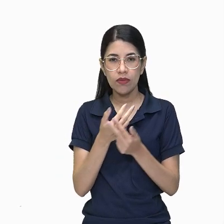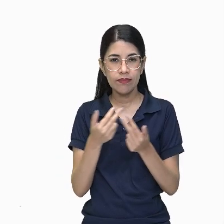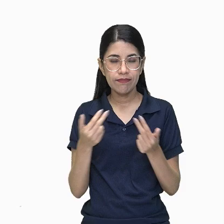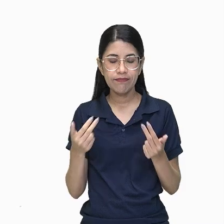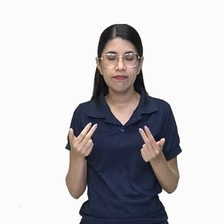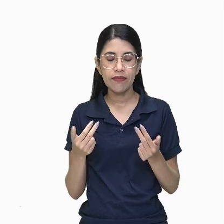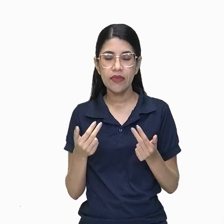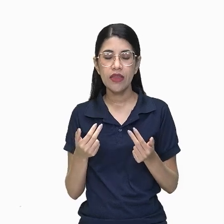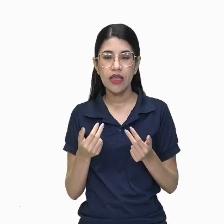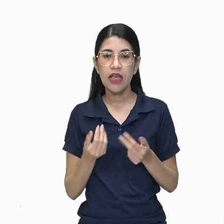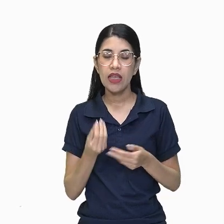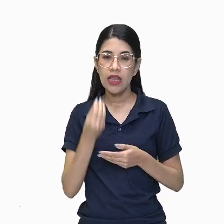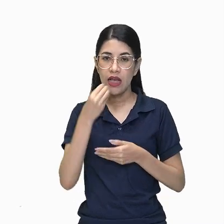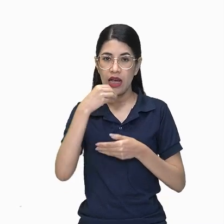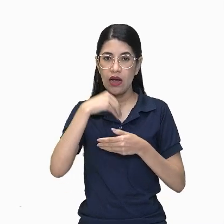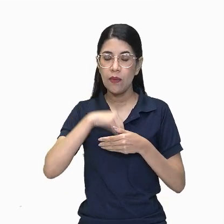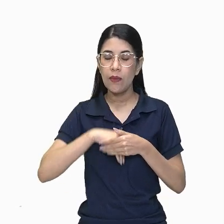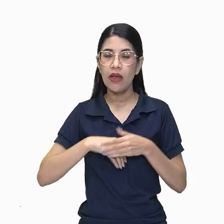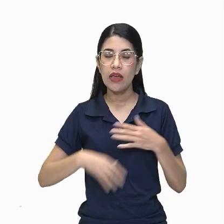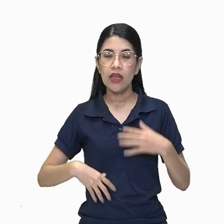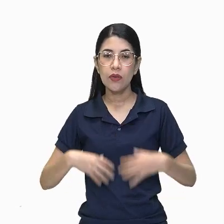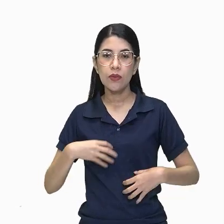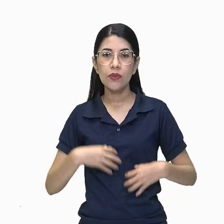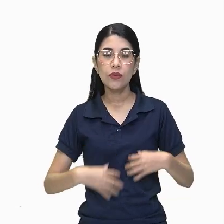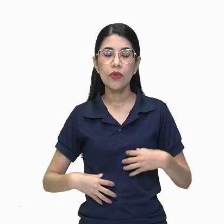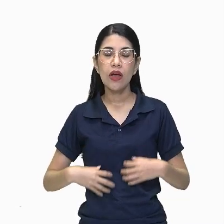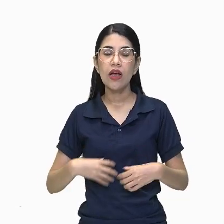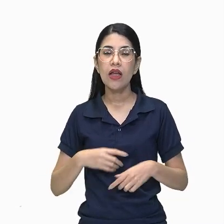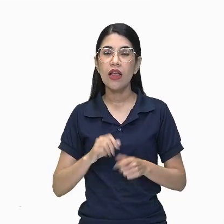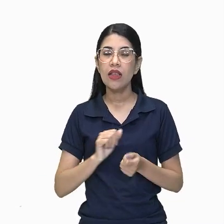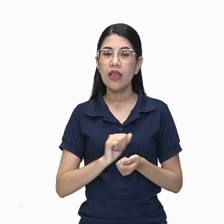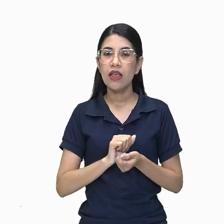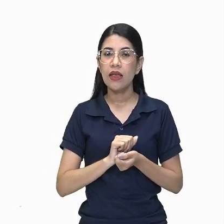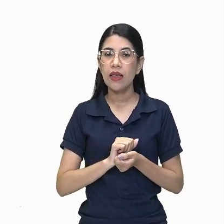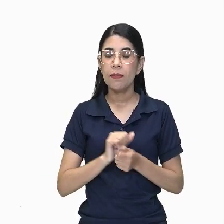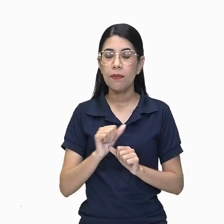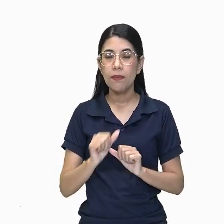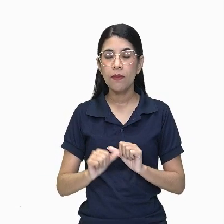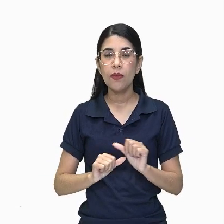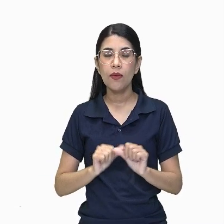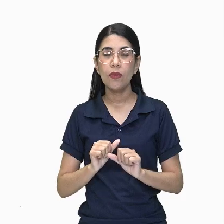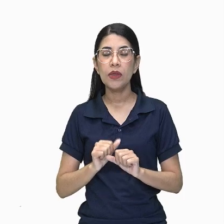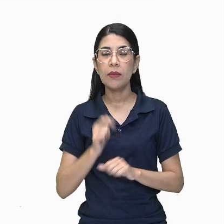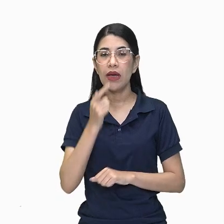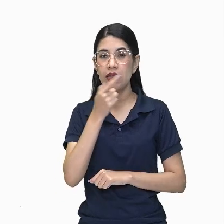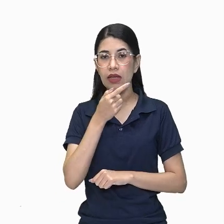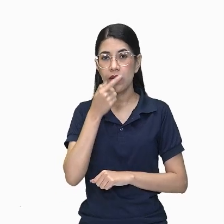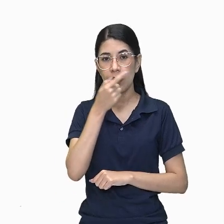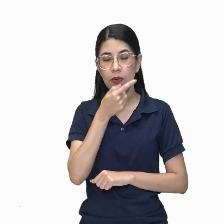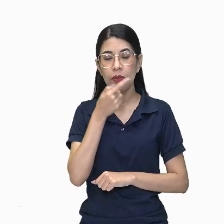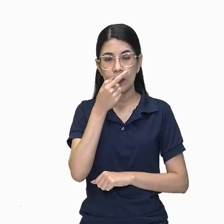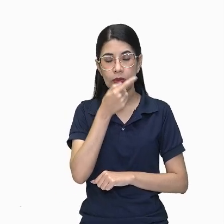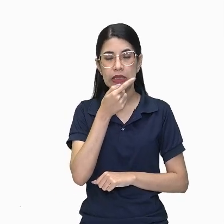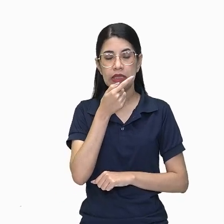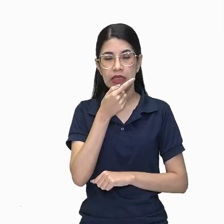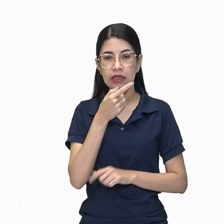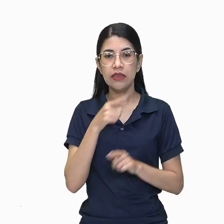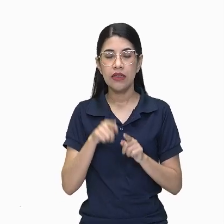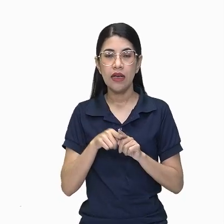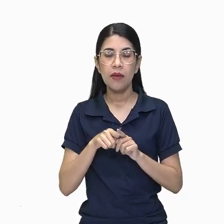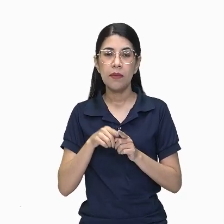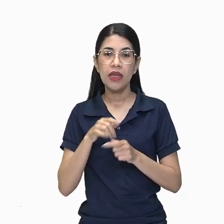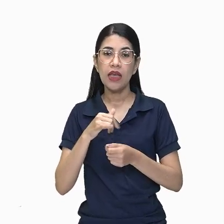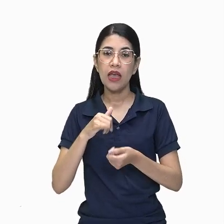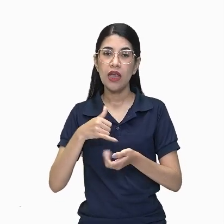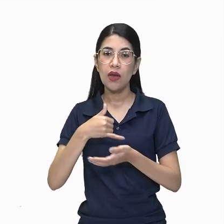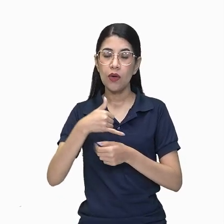ele vai para o nosso corpo e ele é transformado ali basicamente em glicose, né? E em gordura.